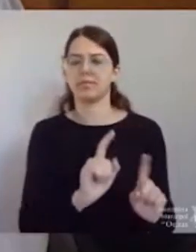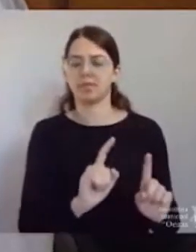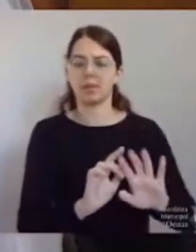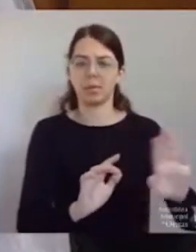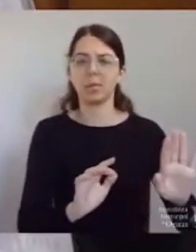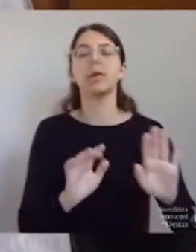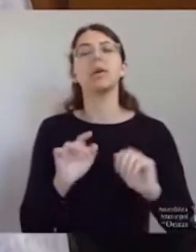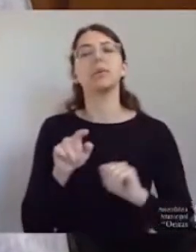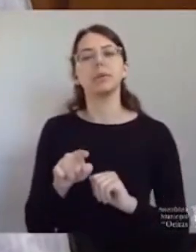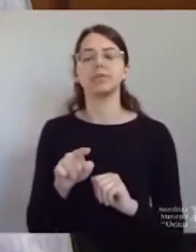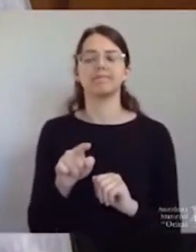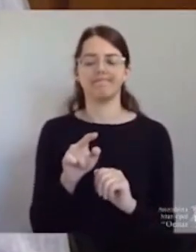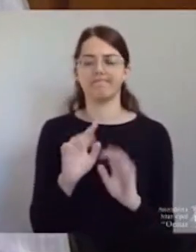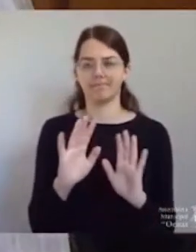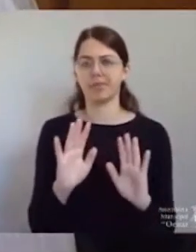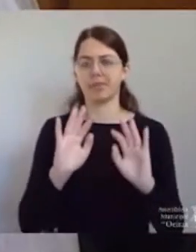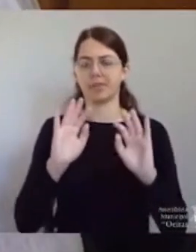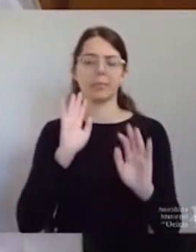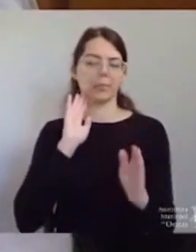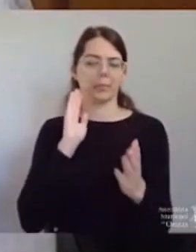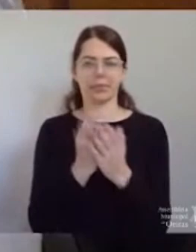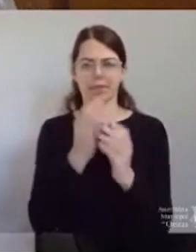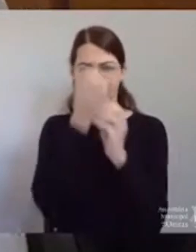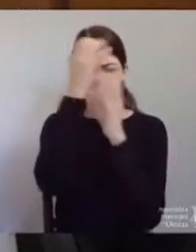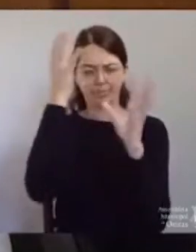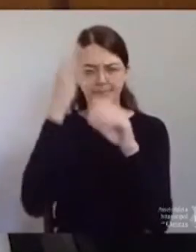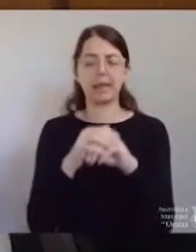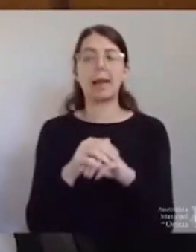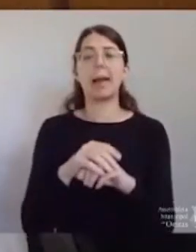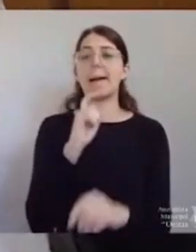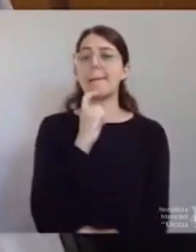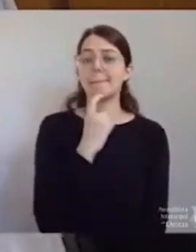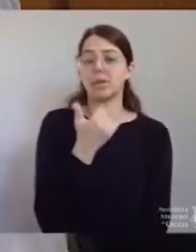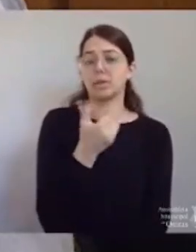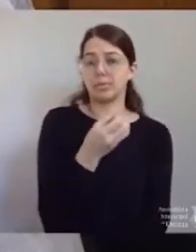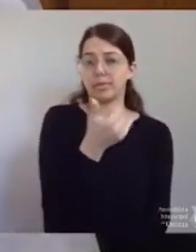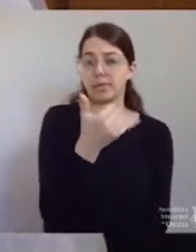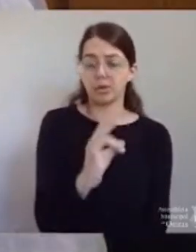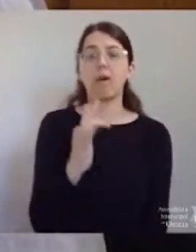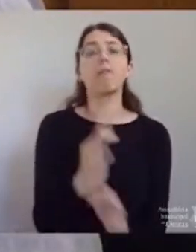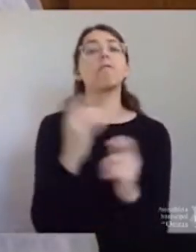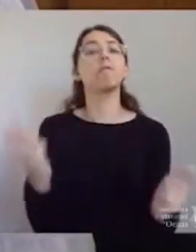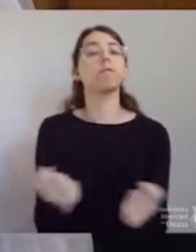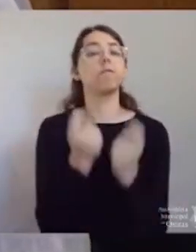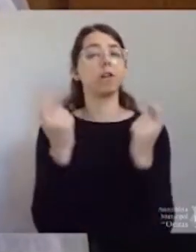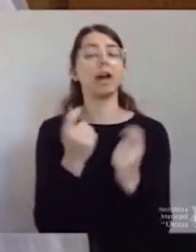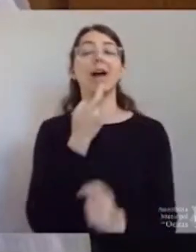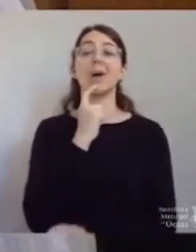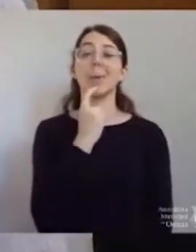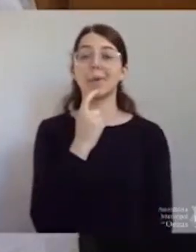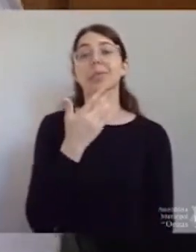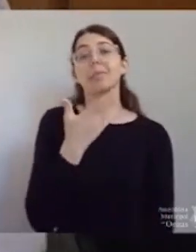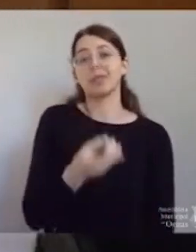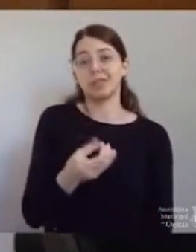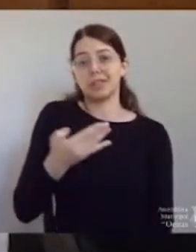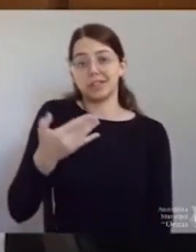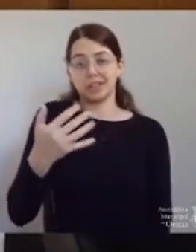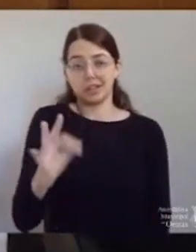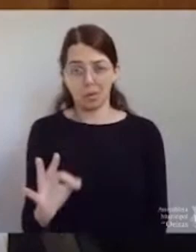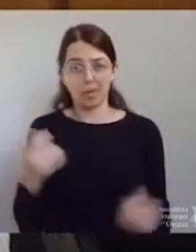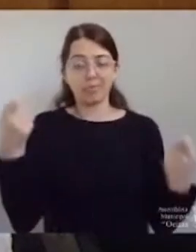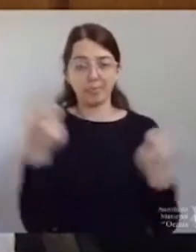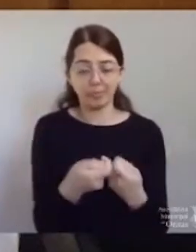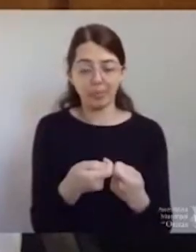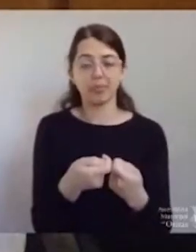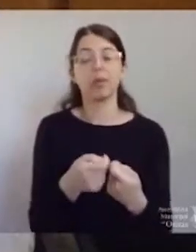rematar, em abril de 24, festejemos o abril de 74. Para o